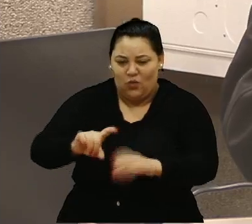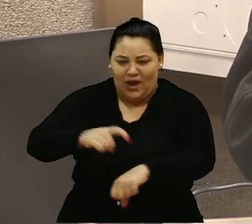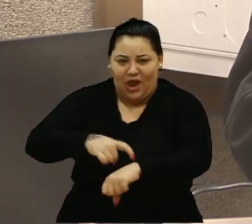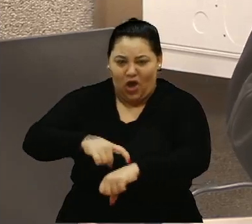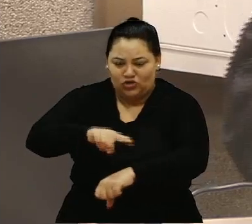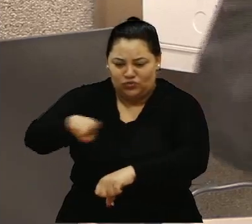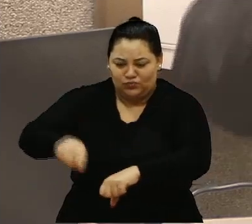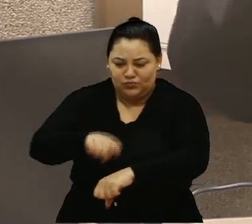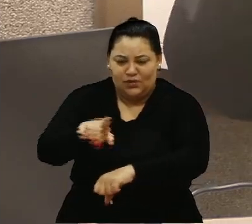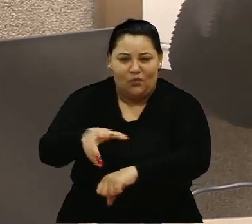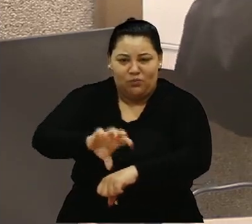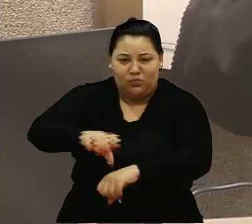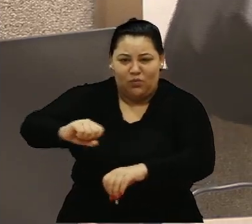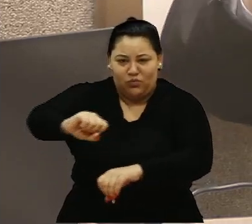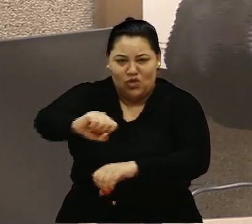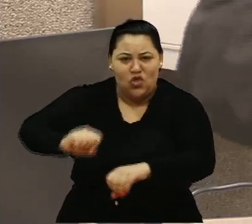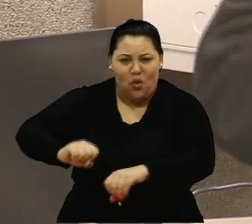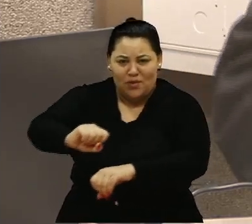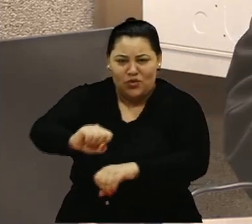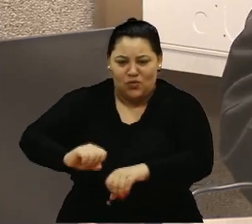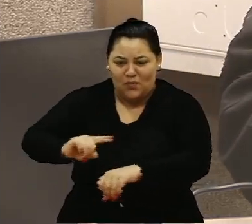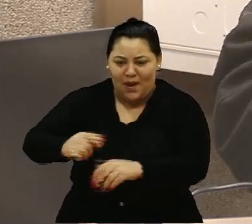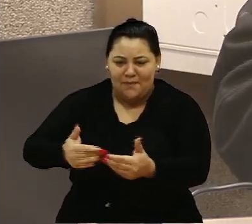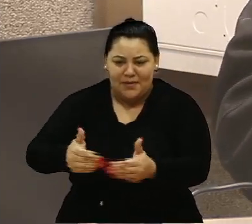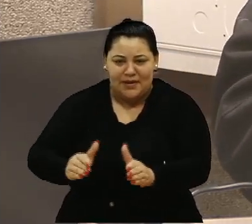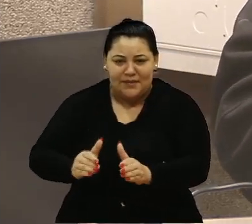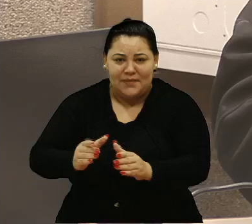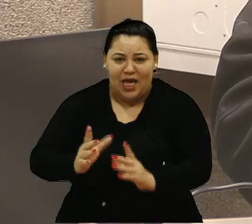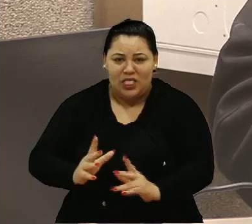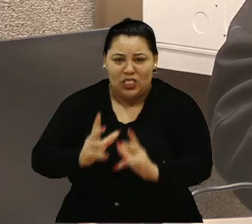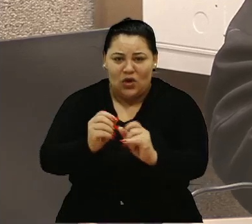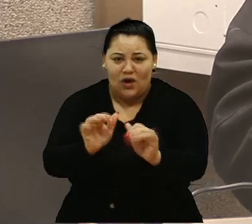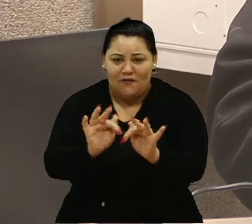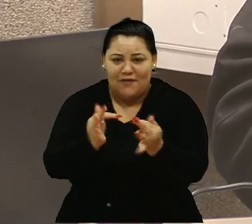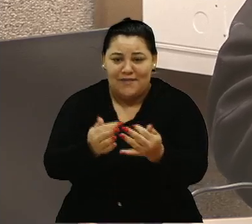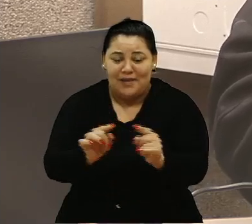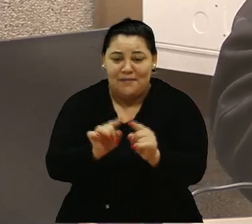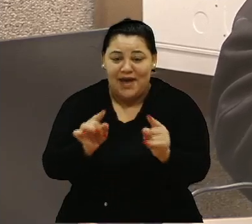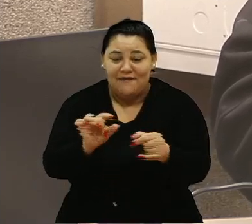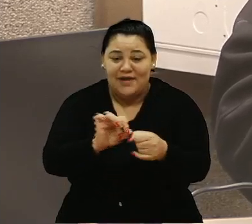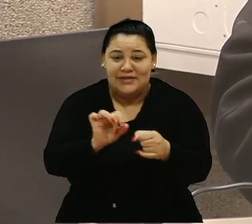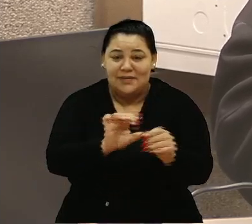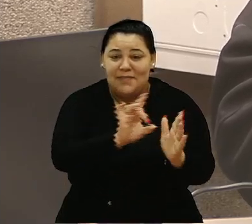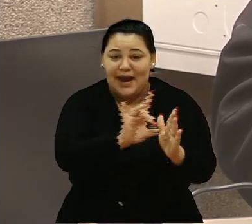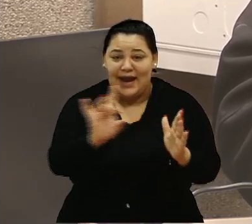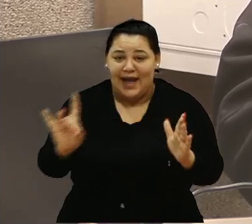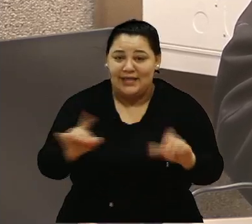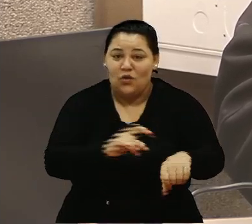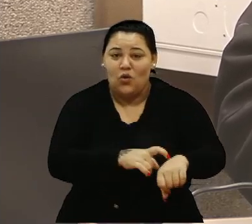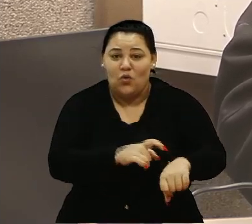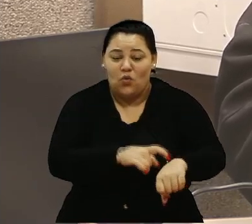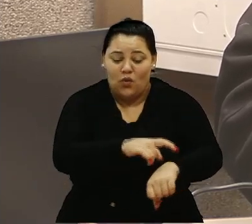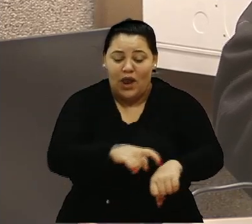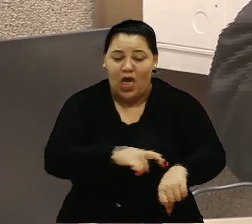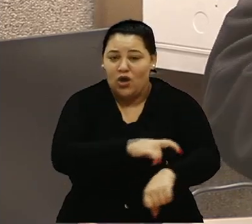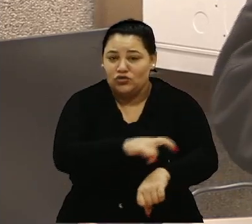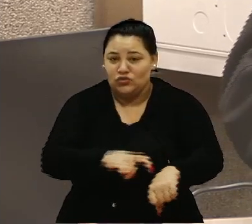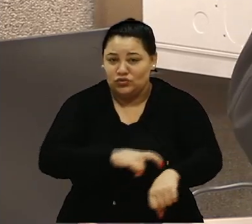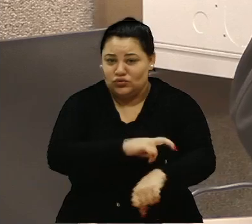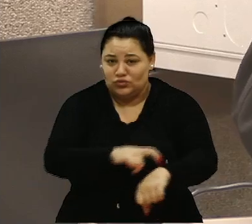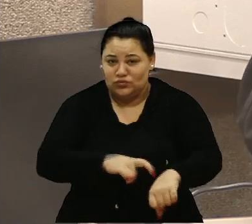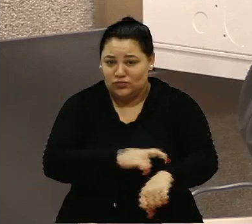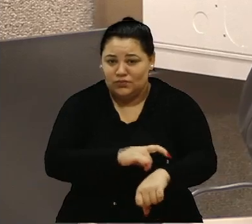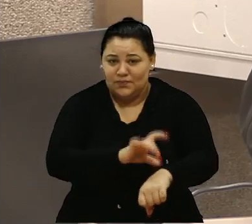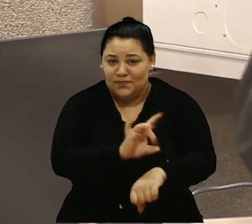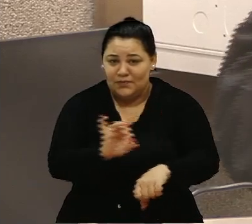Mas... passar a exigir a colocação de hidrômetros individuais, porque, de fato,